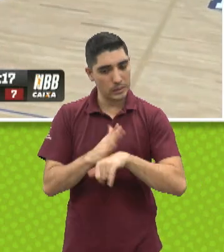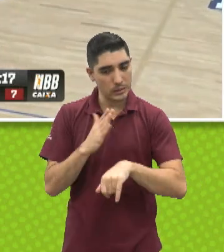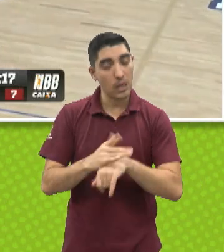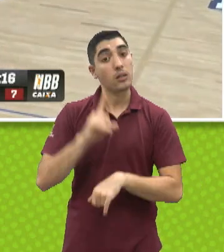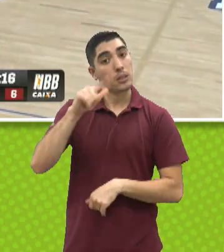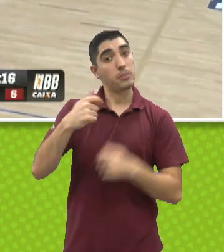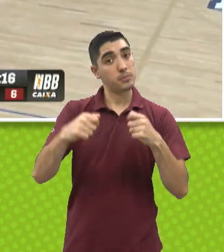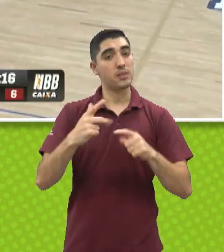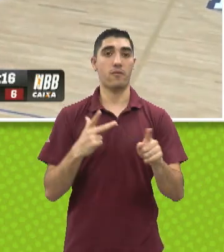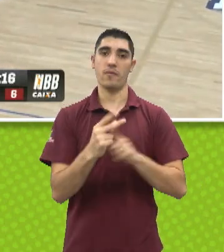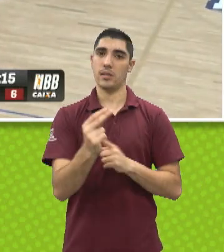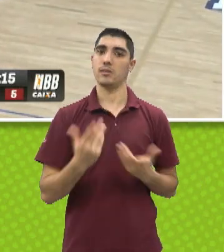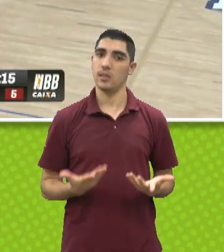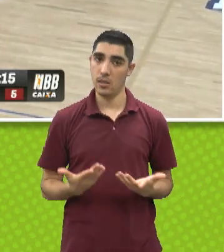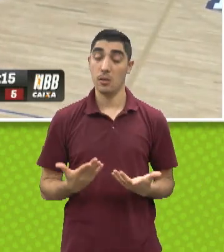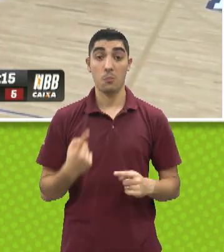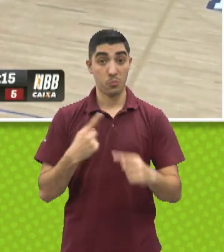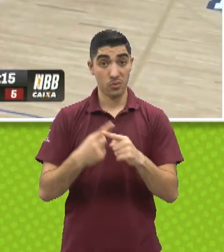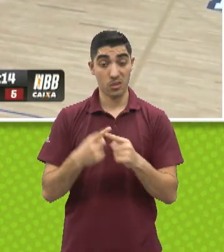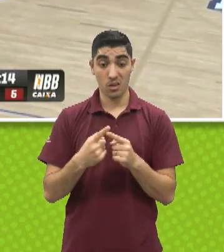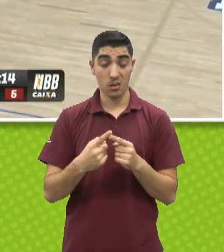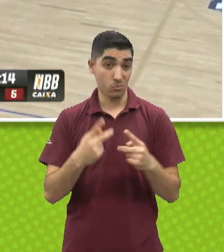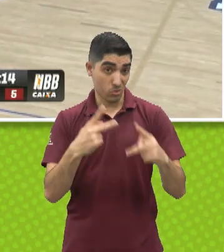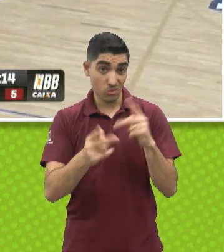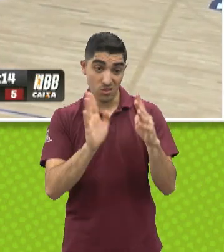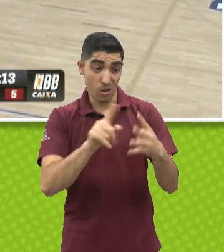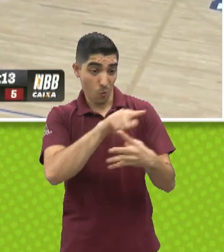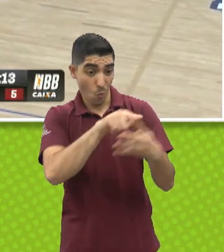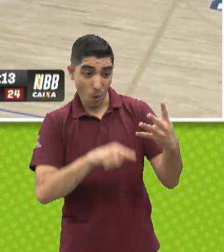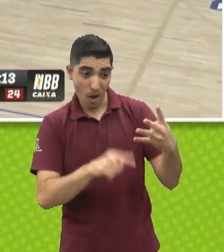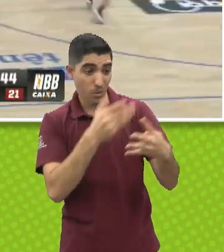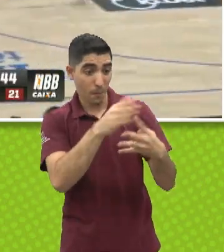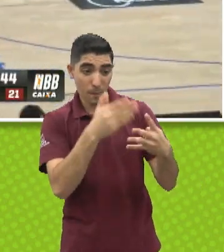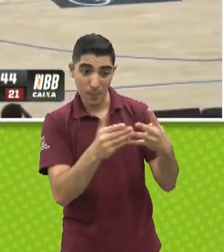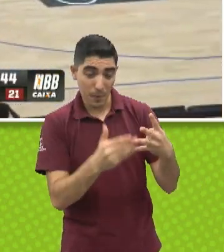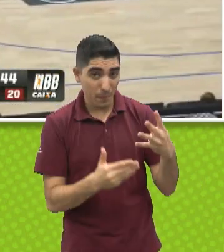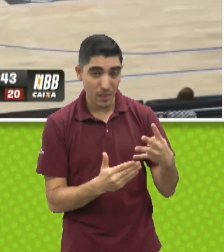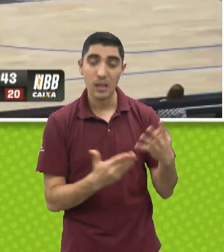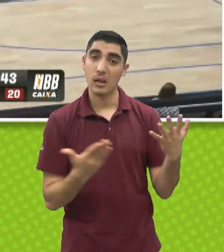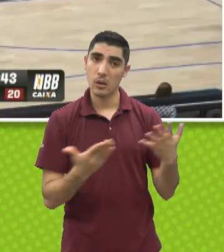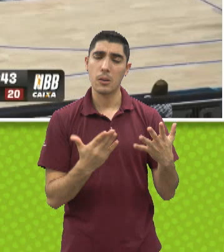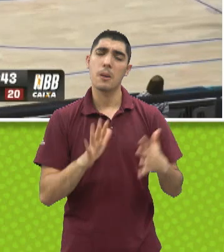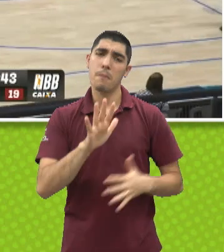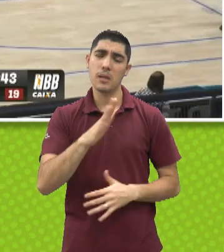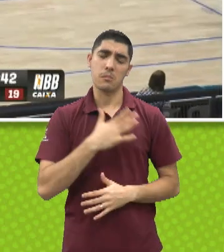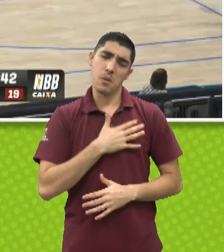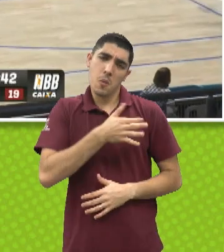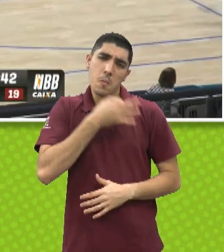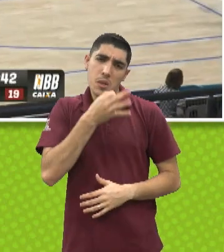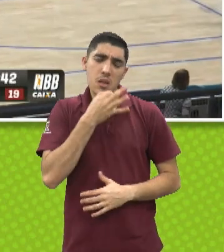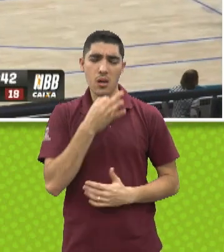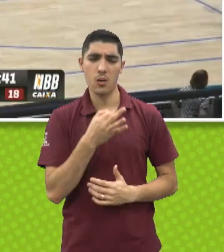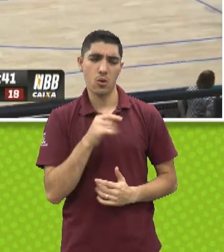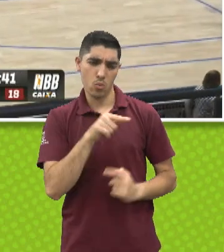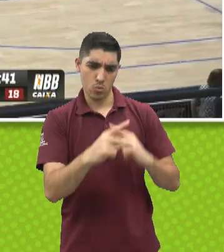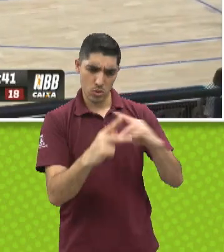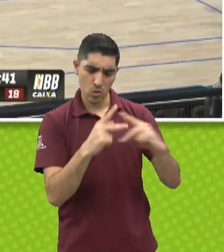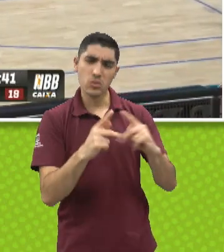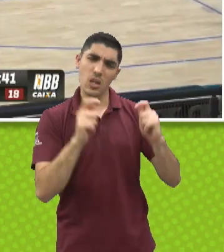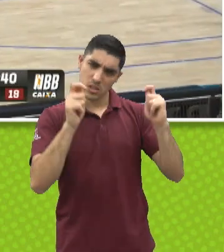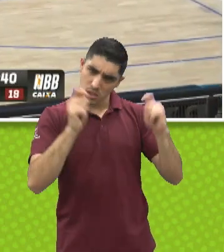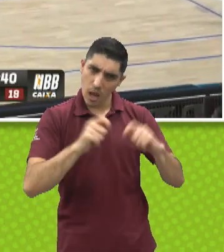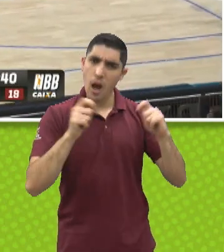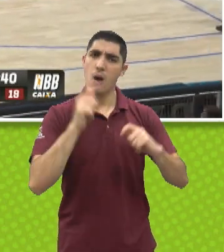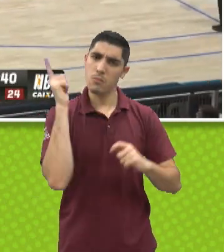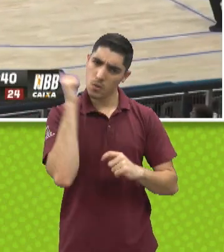vencer, convencer que esse time pode dar algum resultado no NBB. Eu acredito que esse São José pode reverter essa situação,